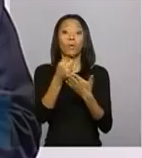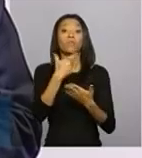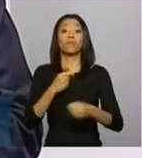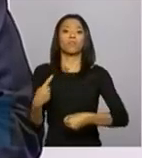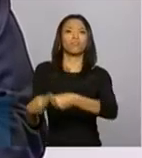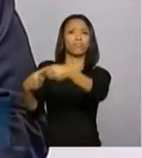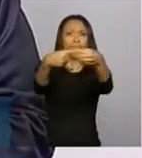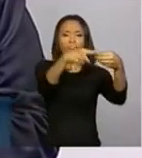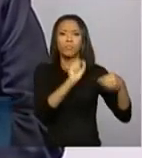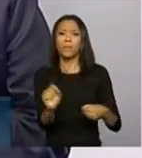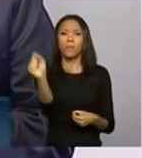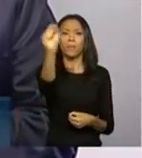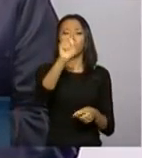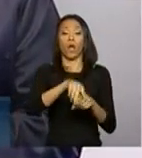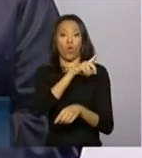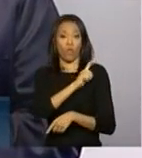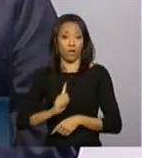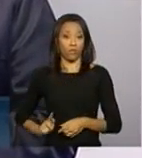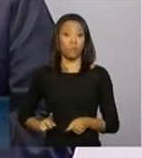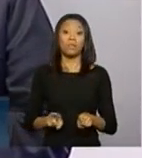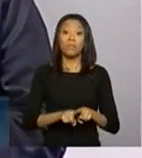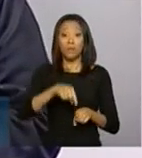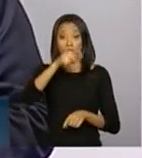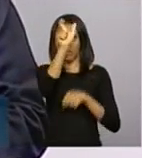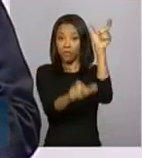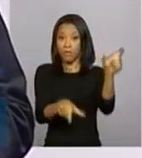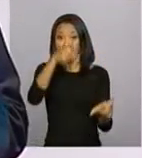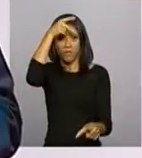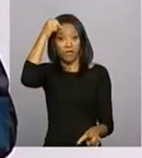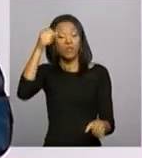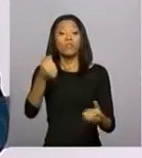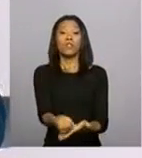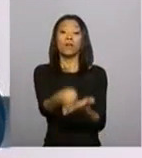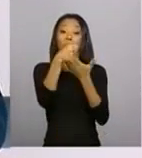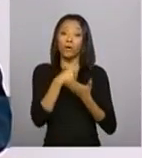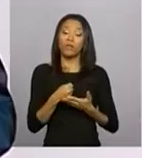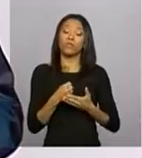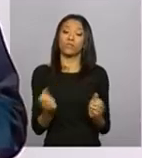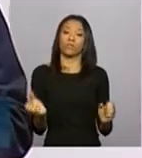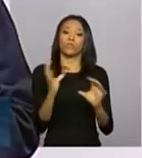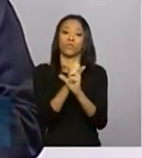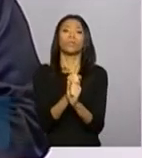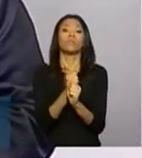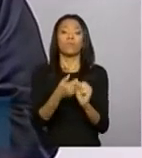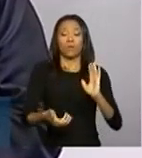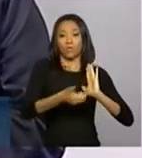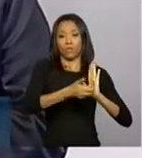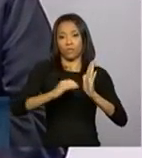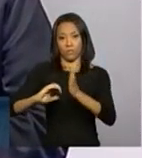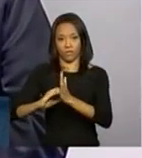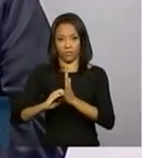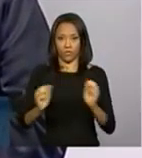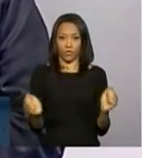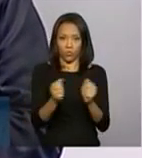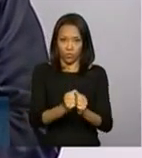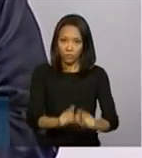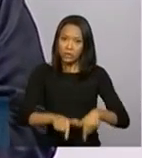governadores e prefeitos e com os poderes legislativo e judiciário para ampliar e fortalecer